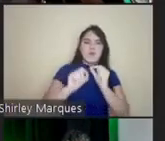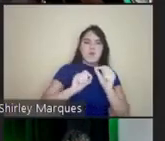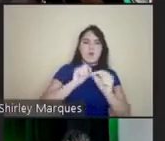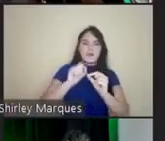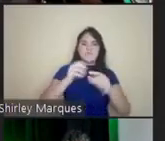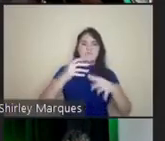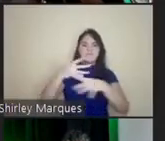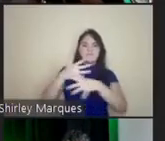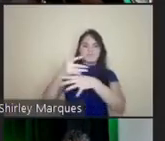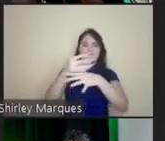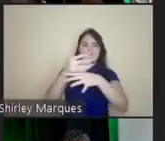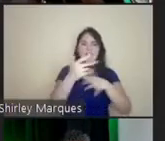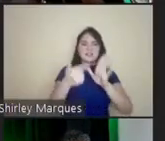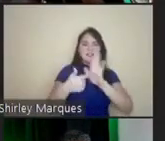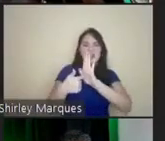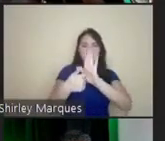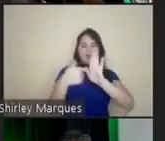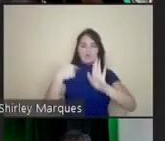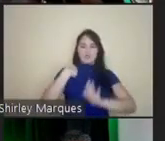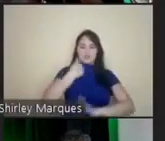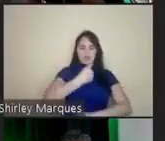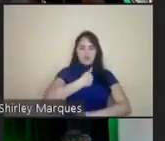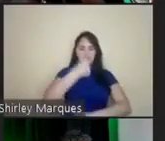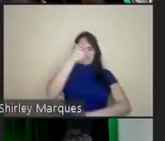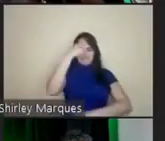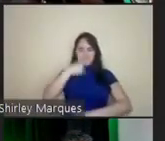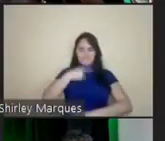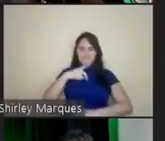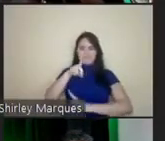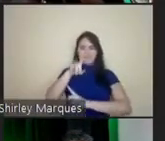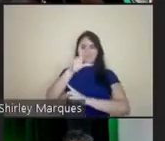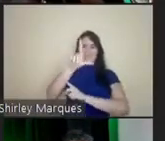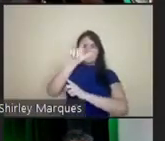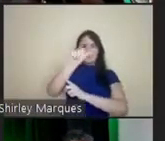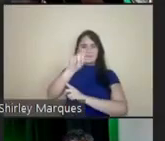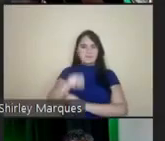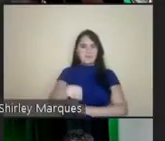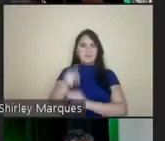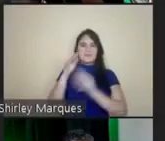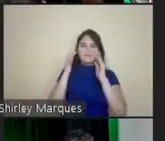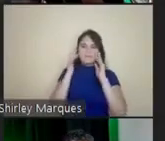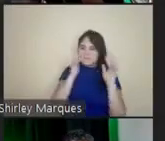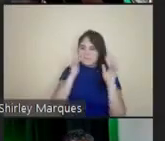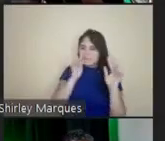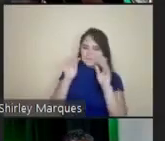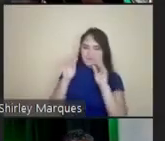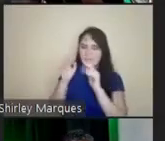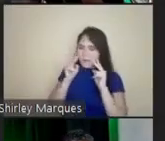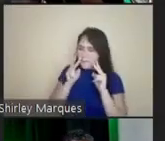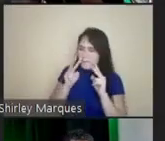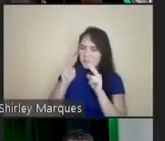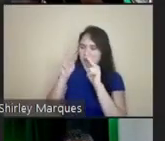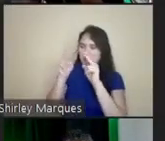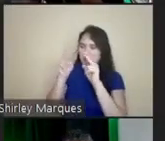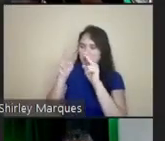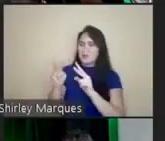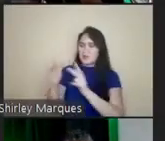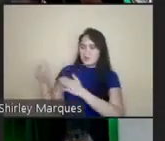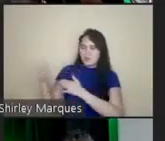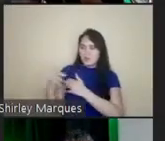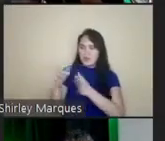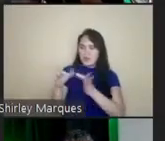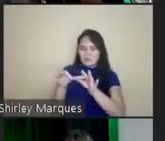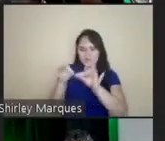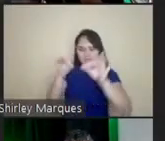de nós. Dila, Dila, Dila, a quem entrego meu olhar quando cruzo a estrada do litoral ao